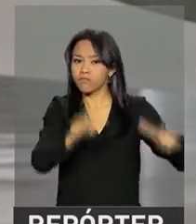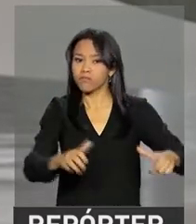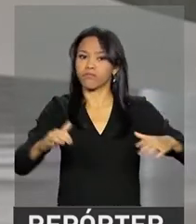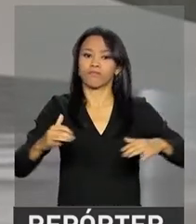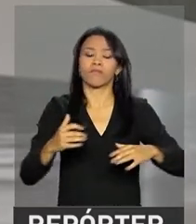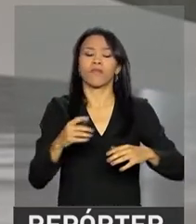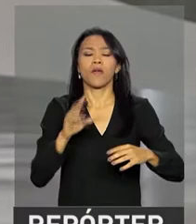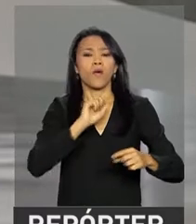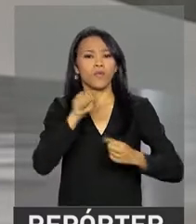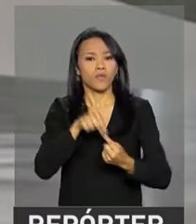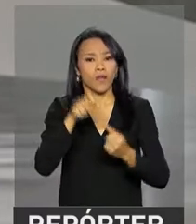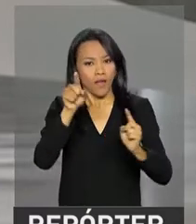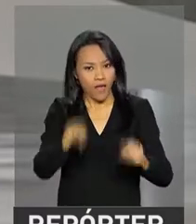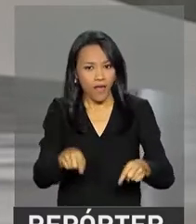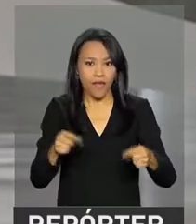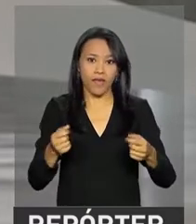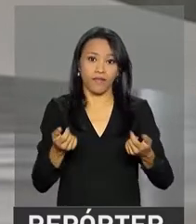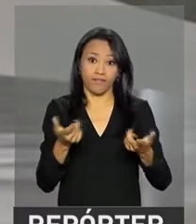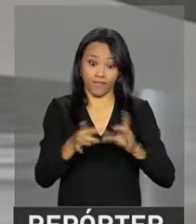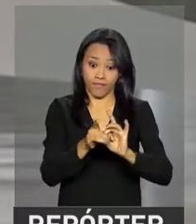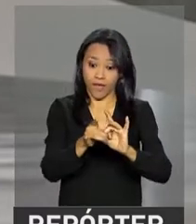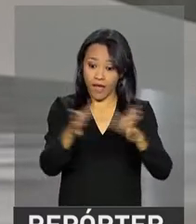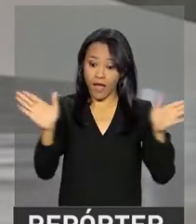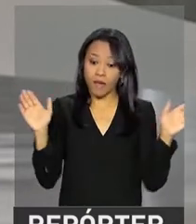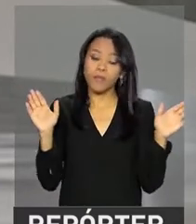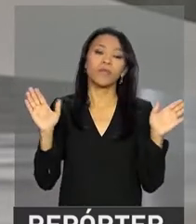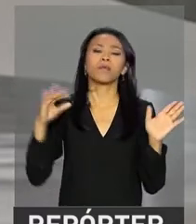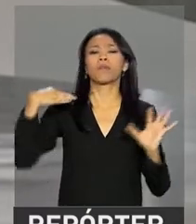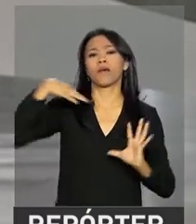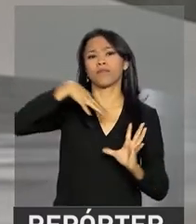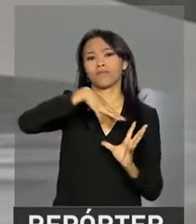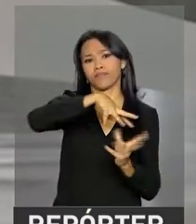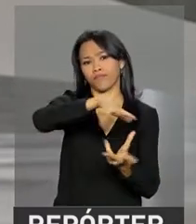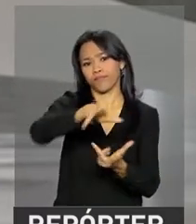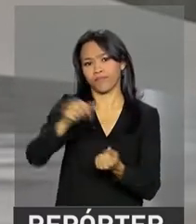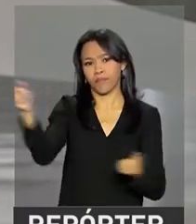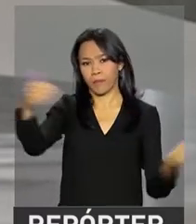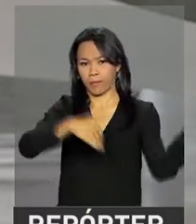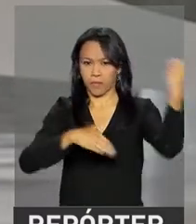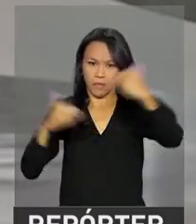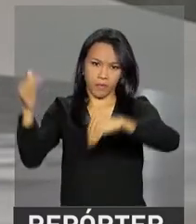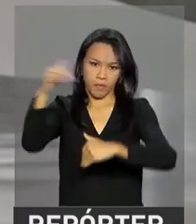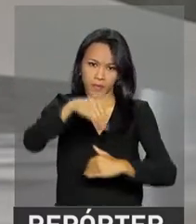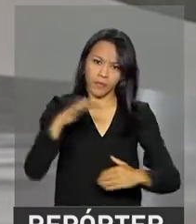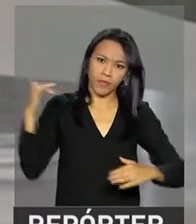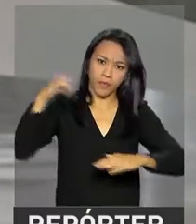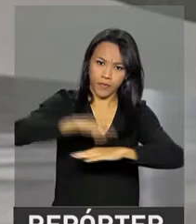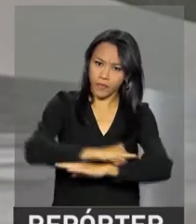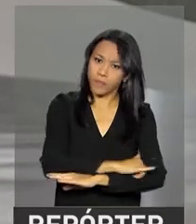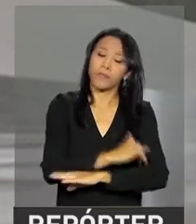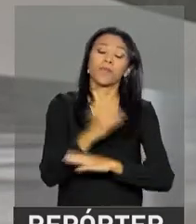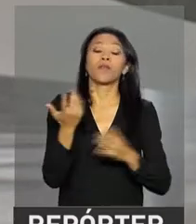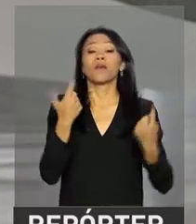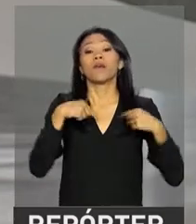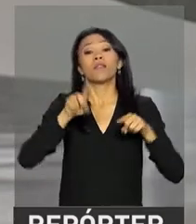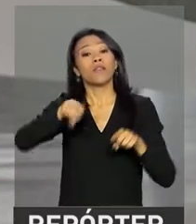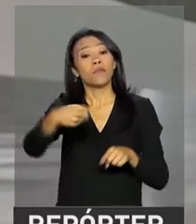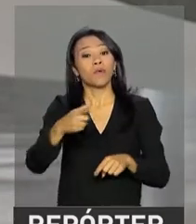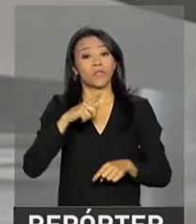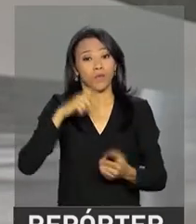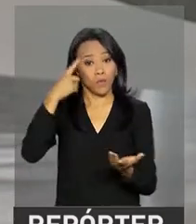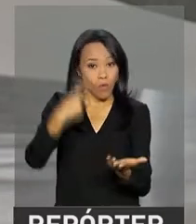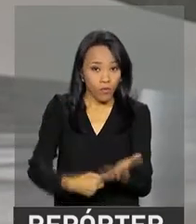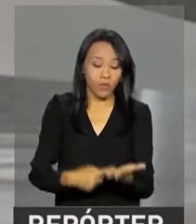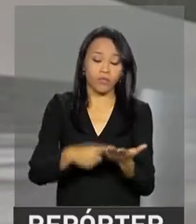é internacionalizar o aeroporto bom e depois dessa assinatura o presidente michel temer tem uma agenda cheia durante